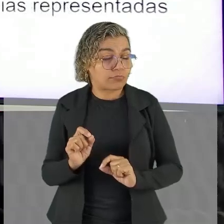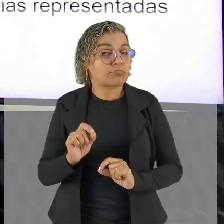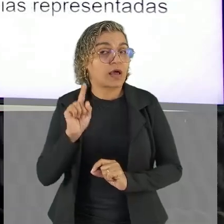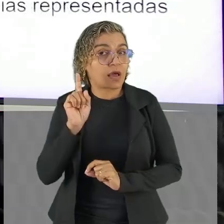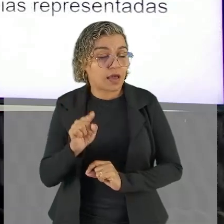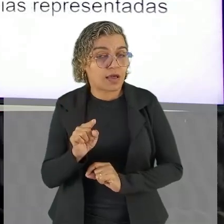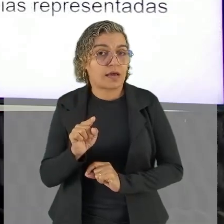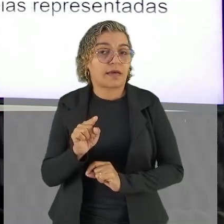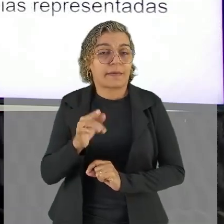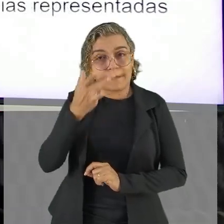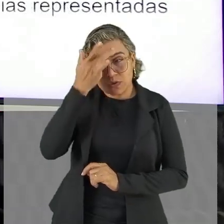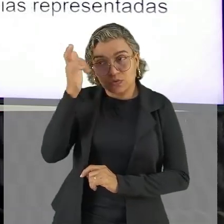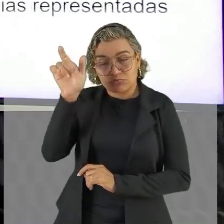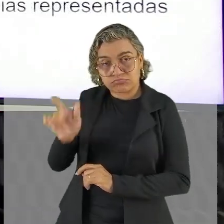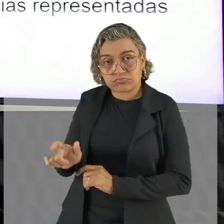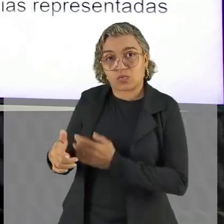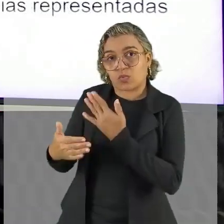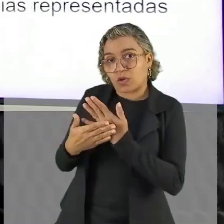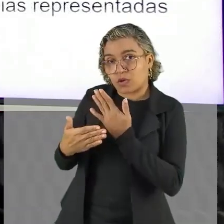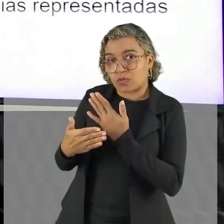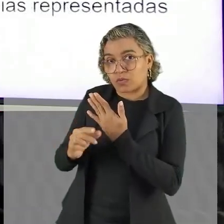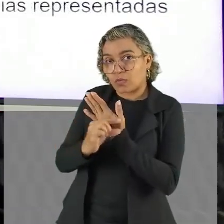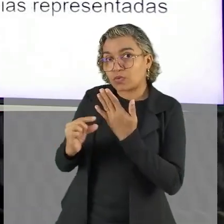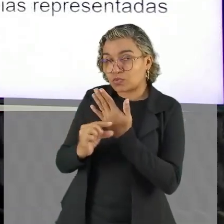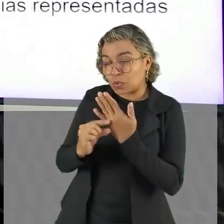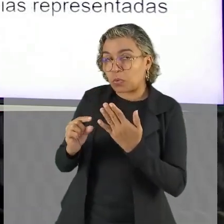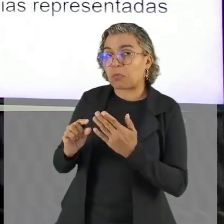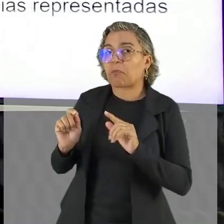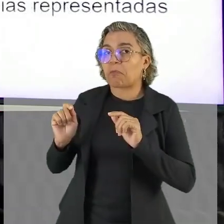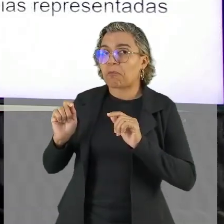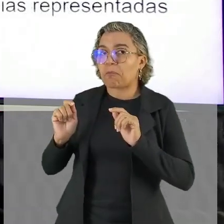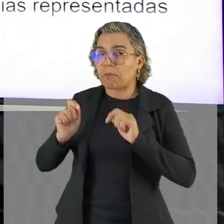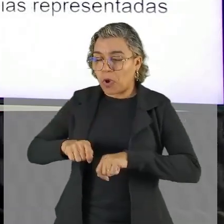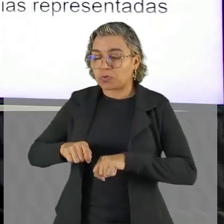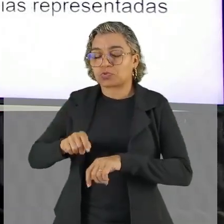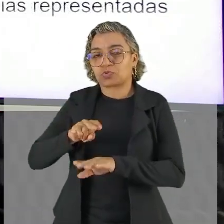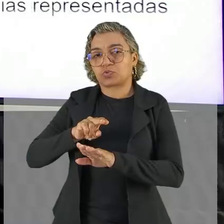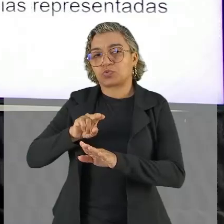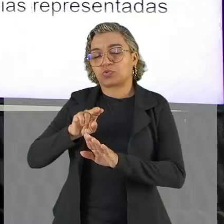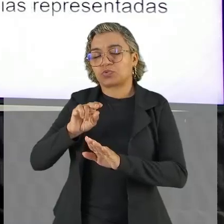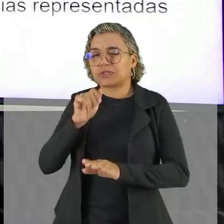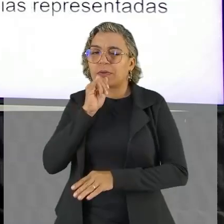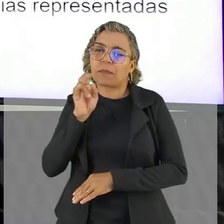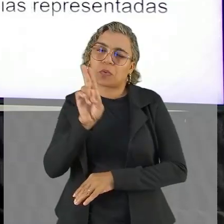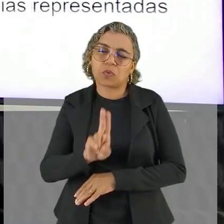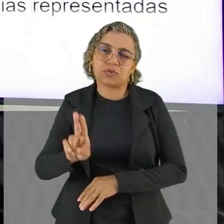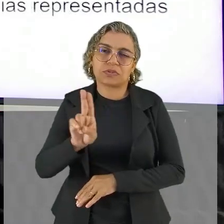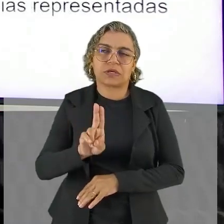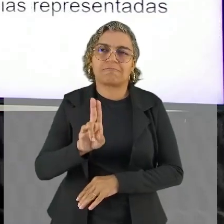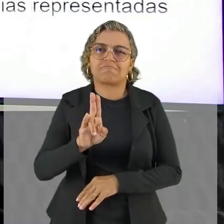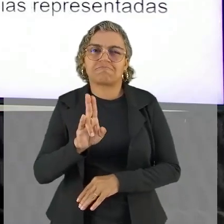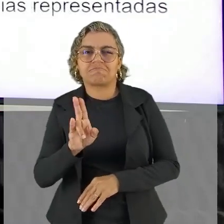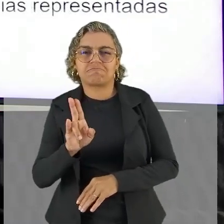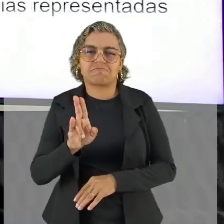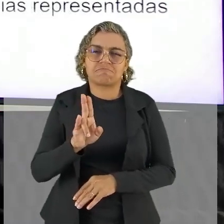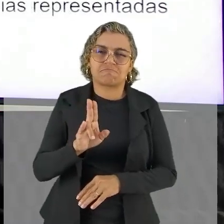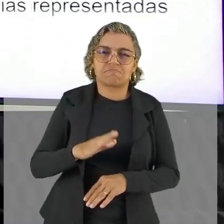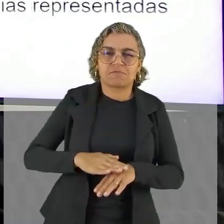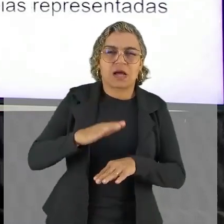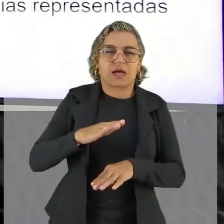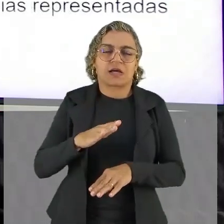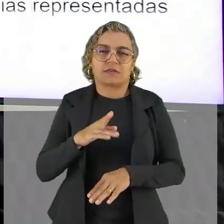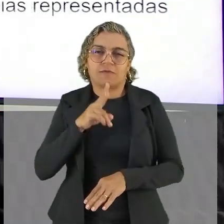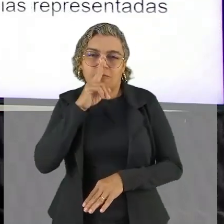o autor pode usar para expressar com mais, como eu vou dizer assim, com mais ênfase os